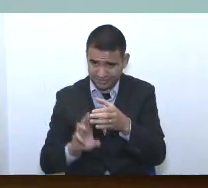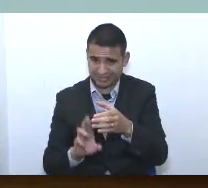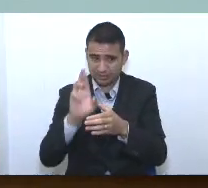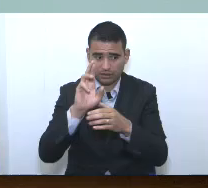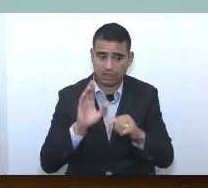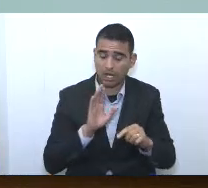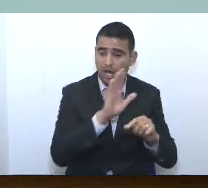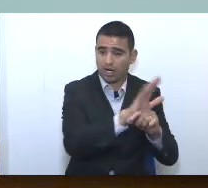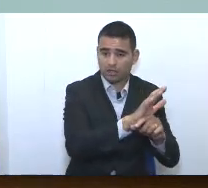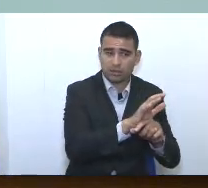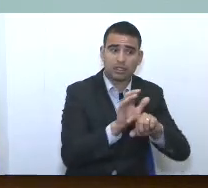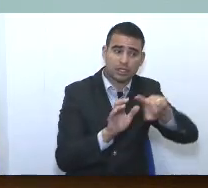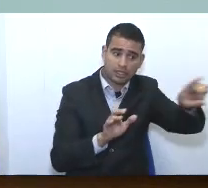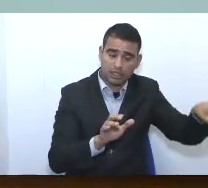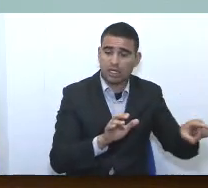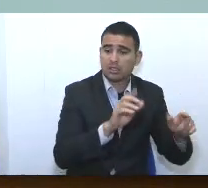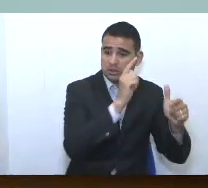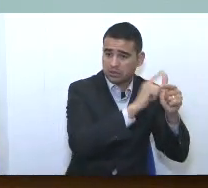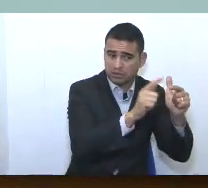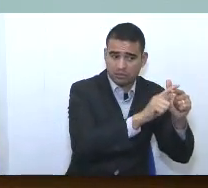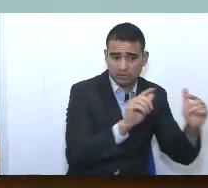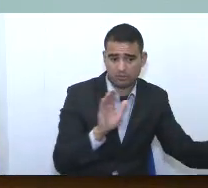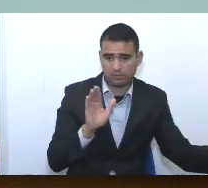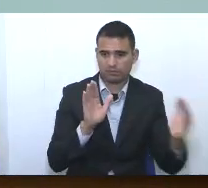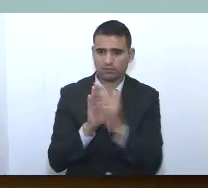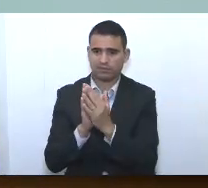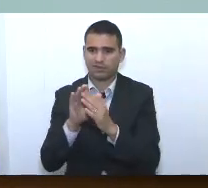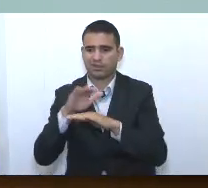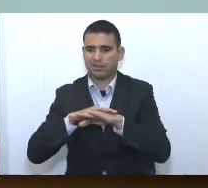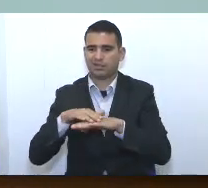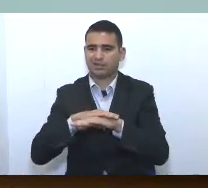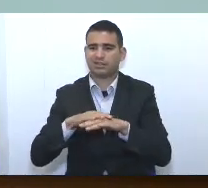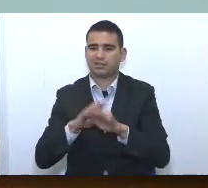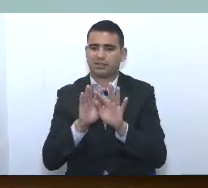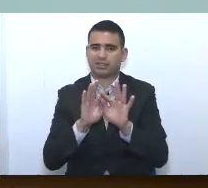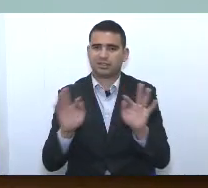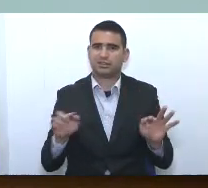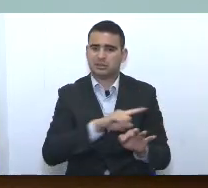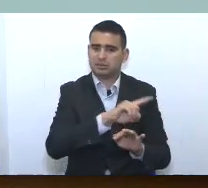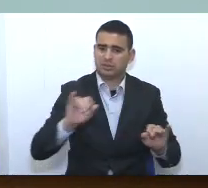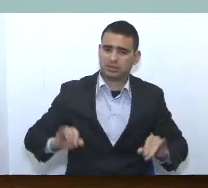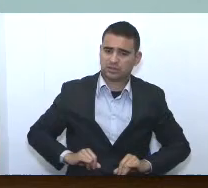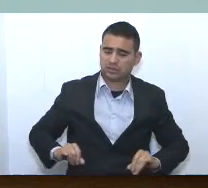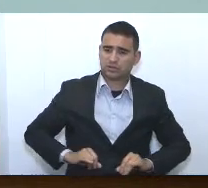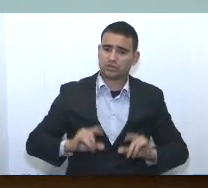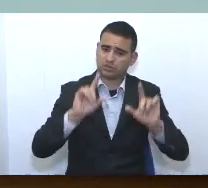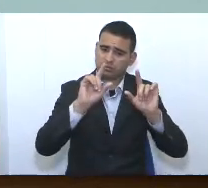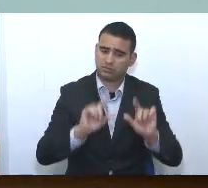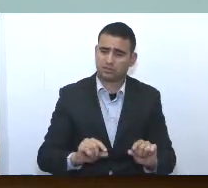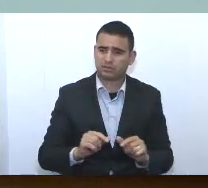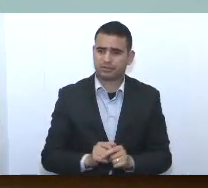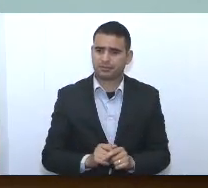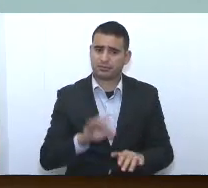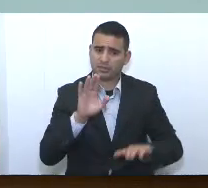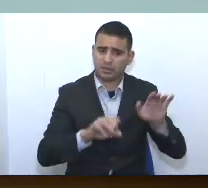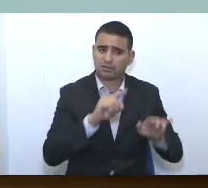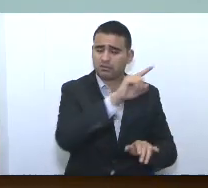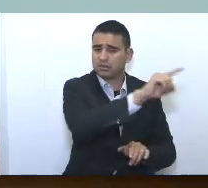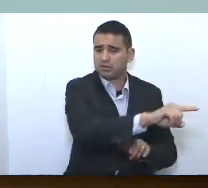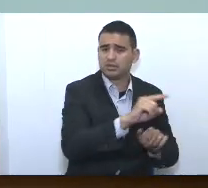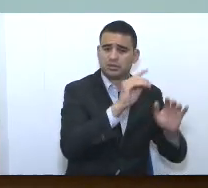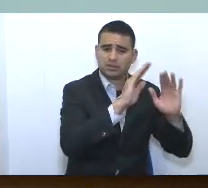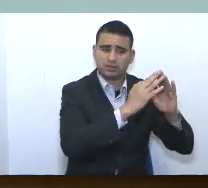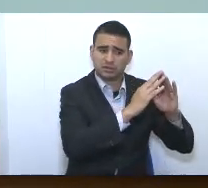a vida dessas pessoas que já tanto sofrem por não ter uma residência digna, não ter a segurança da